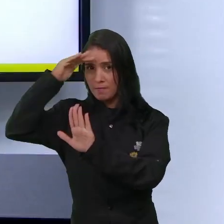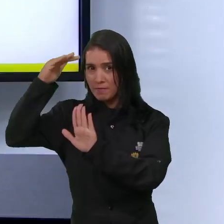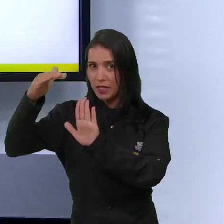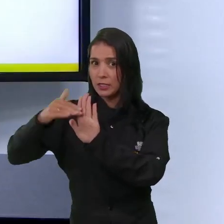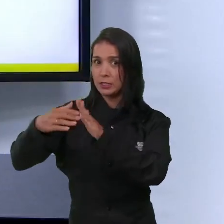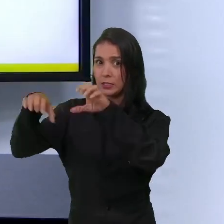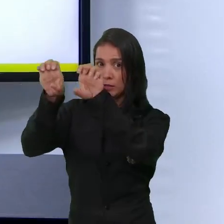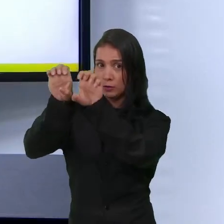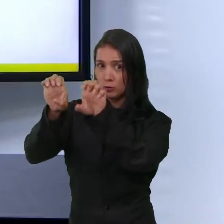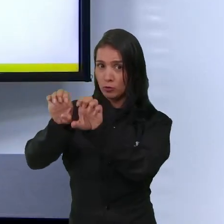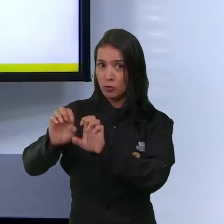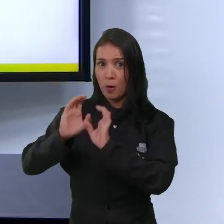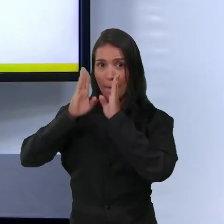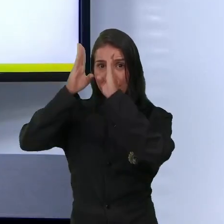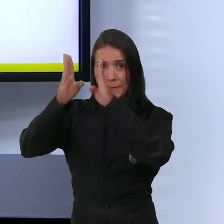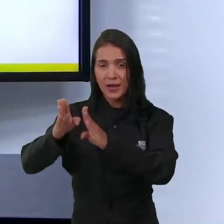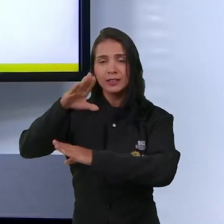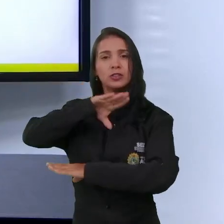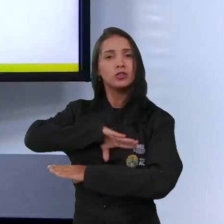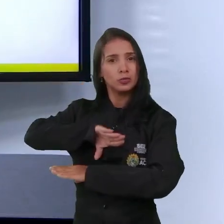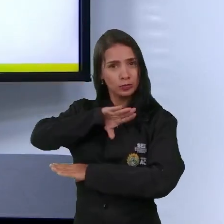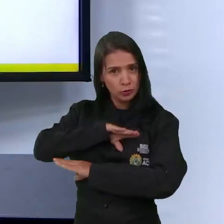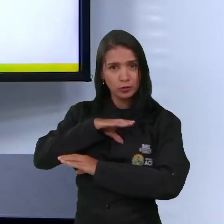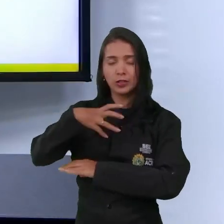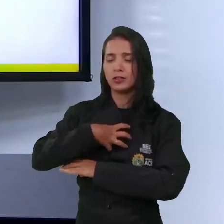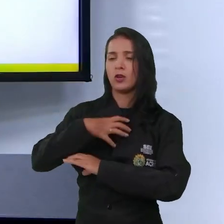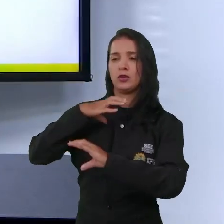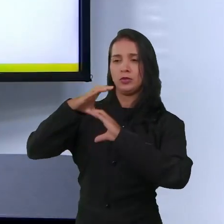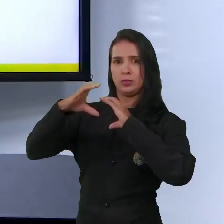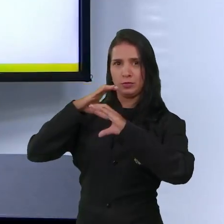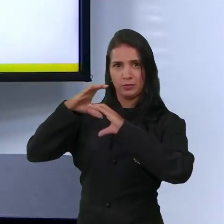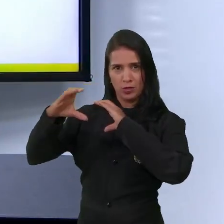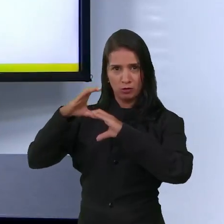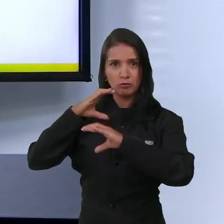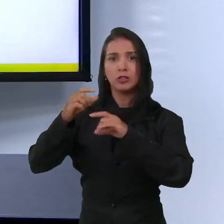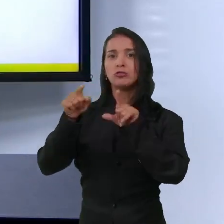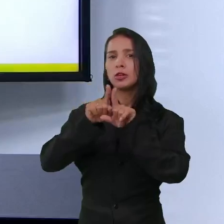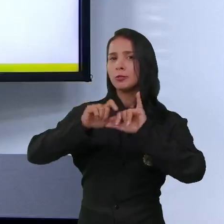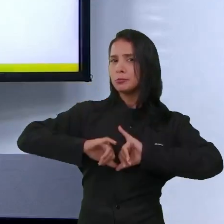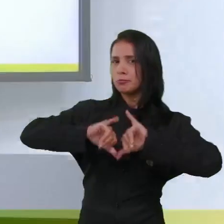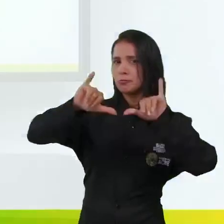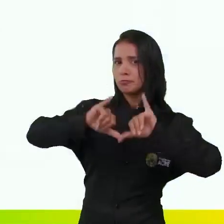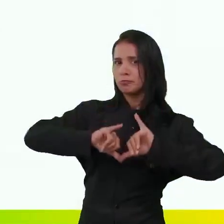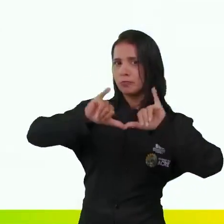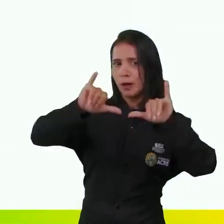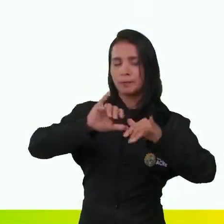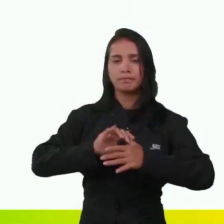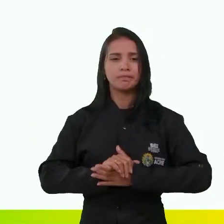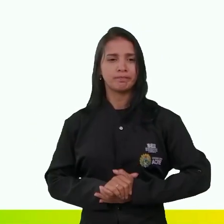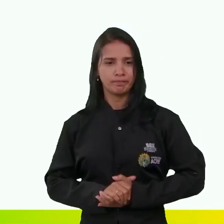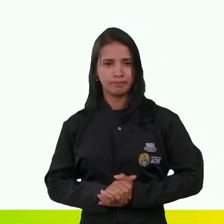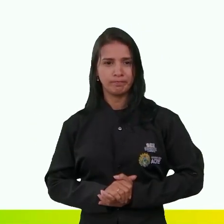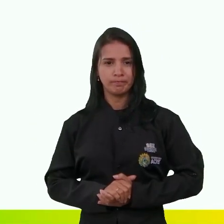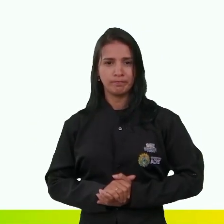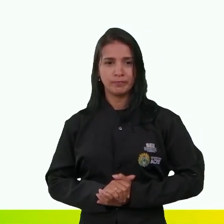formato padrão da língua portuguesa de se comunicar, de enunciar. Então, dentro dessas